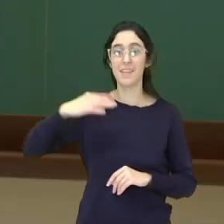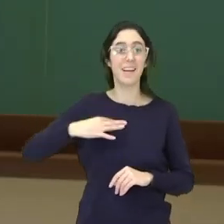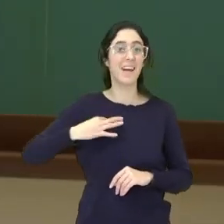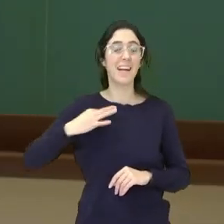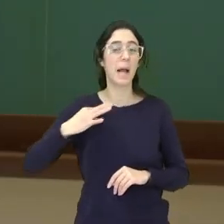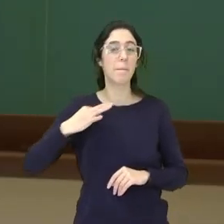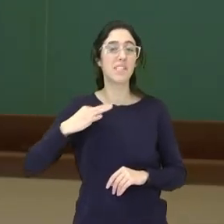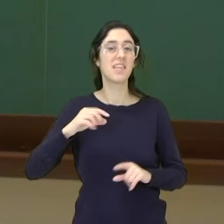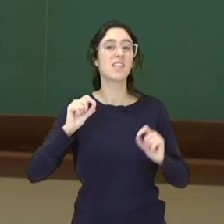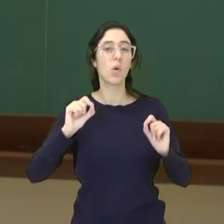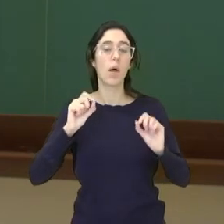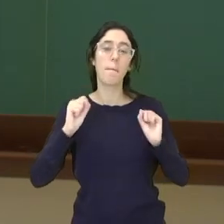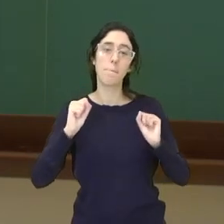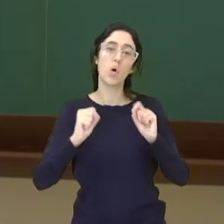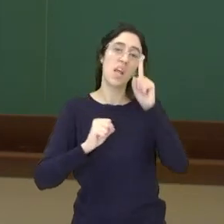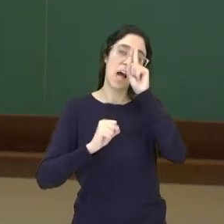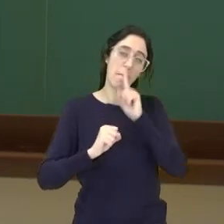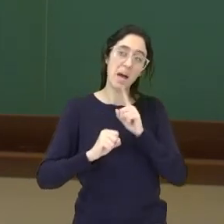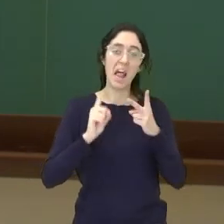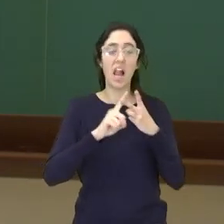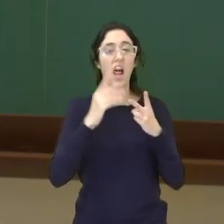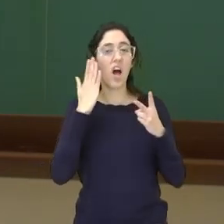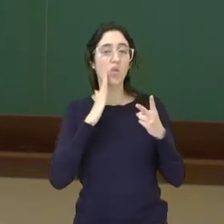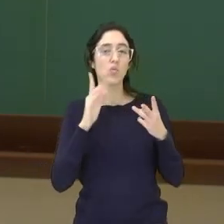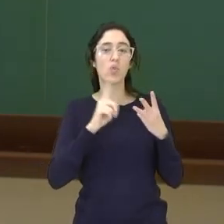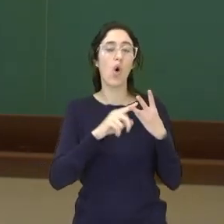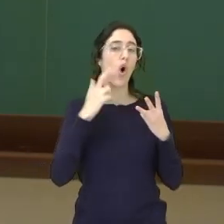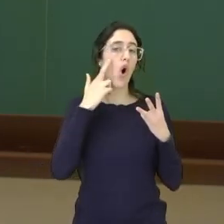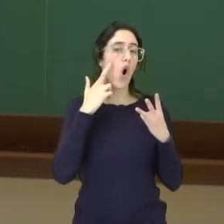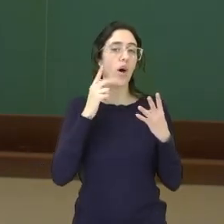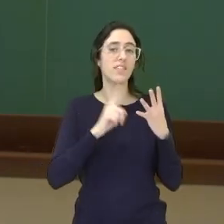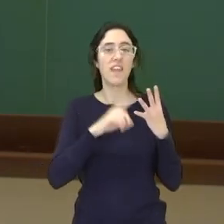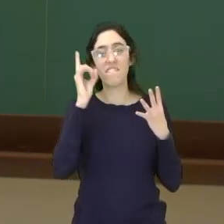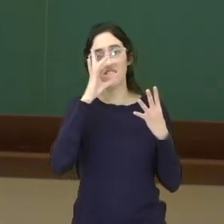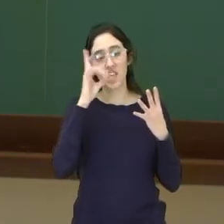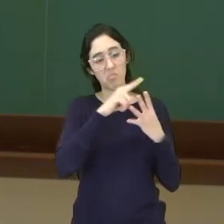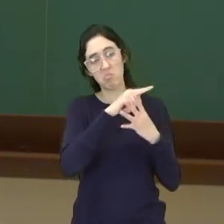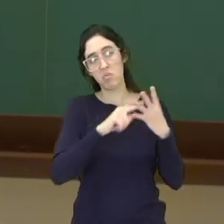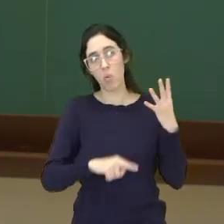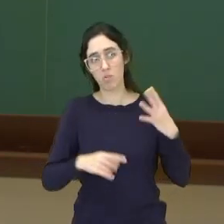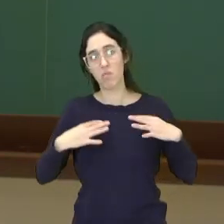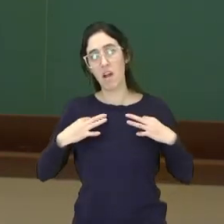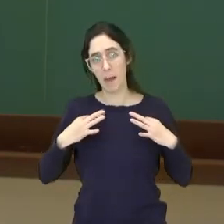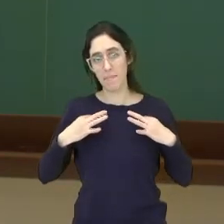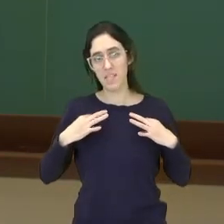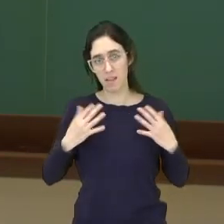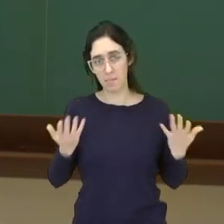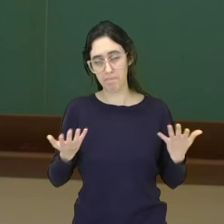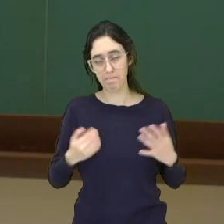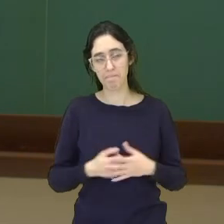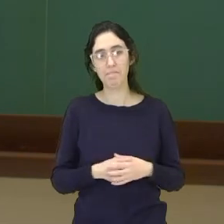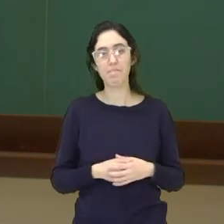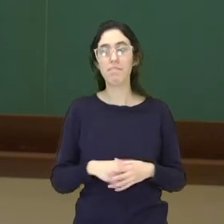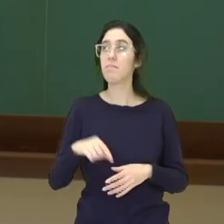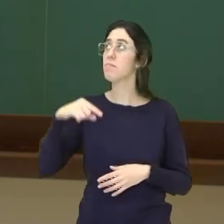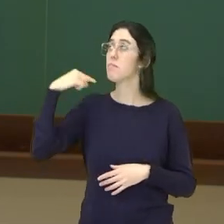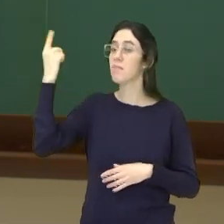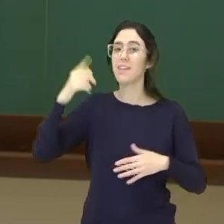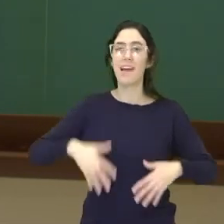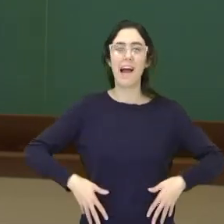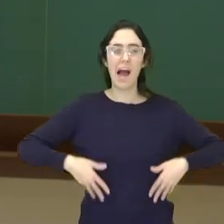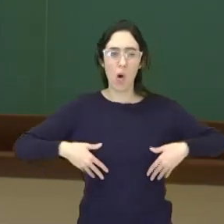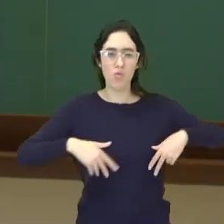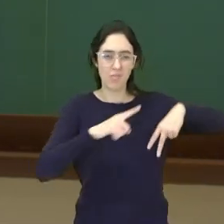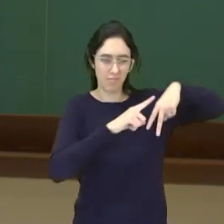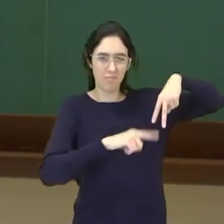eu posso ter uma camiseta amarela, uma azul, uma rosa e uma verde. 4 opções para a camiseta. Para a calça, eu